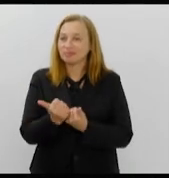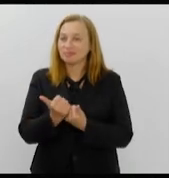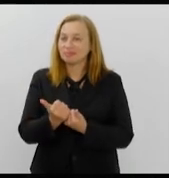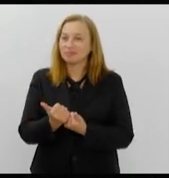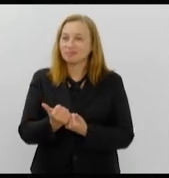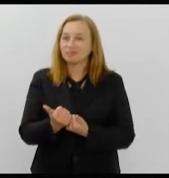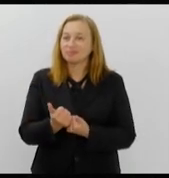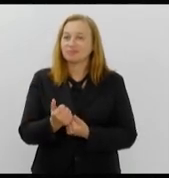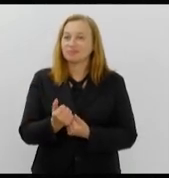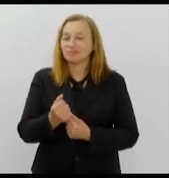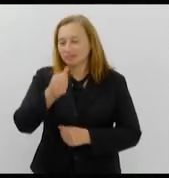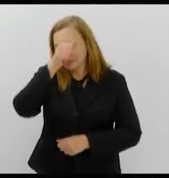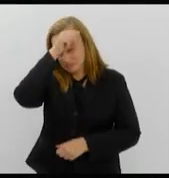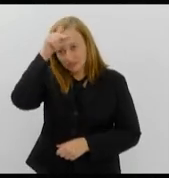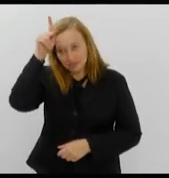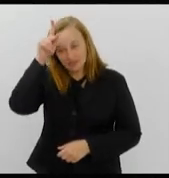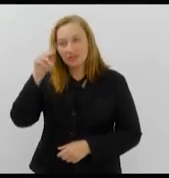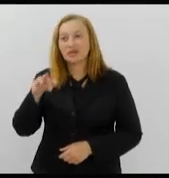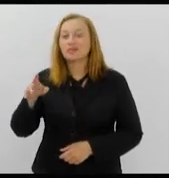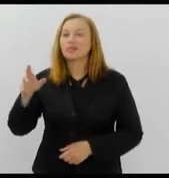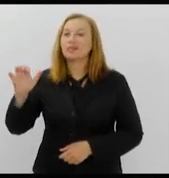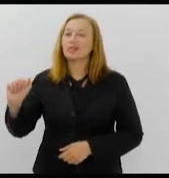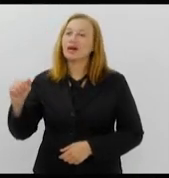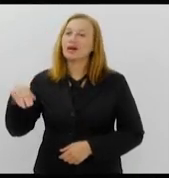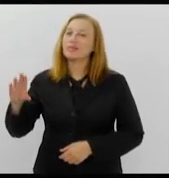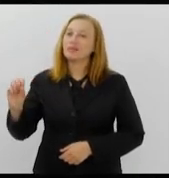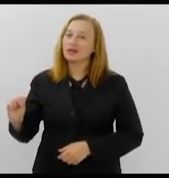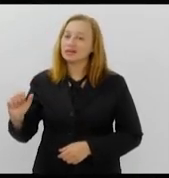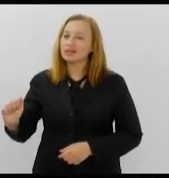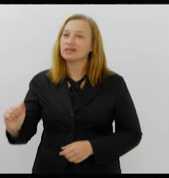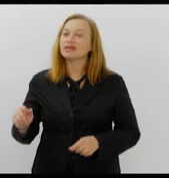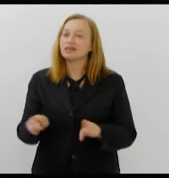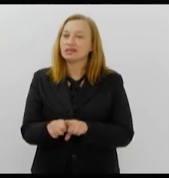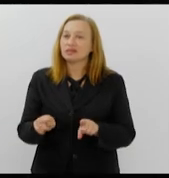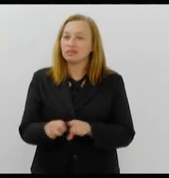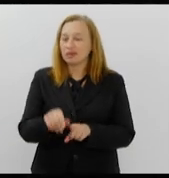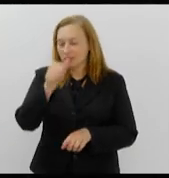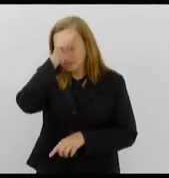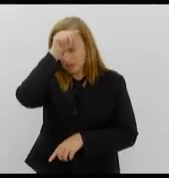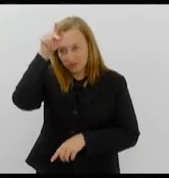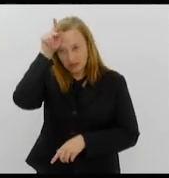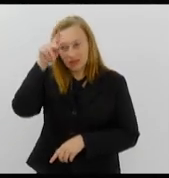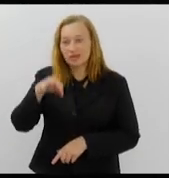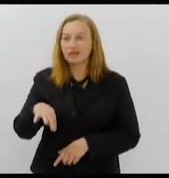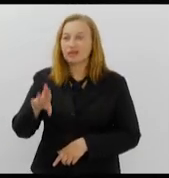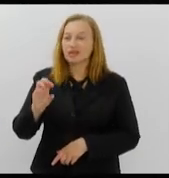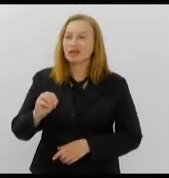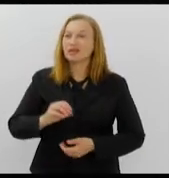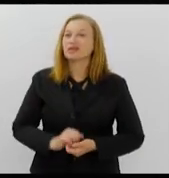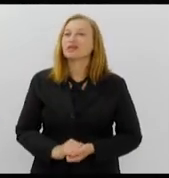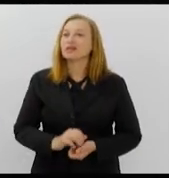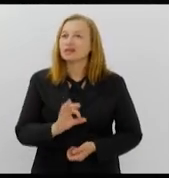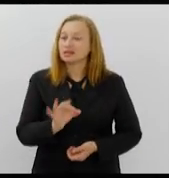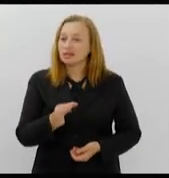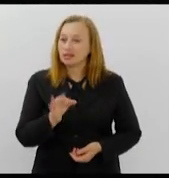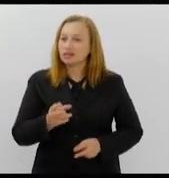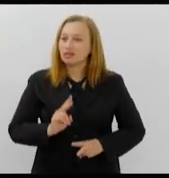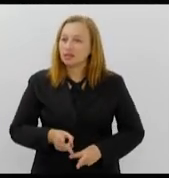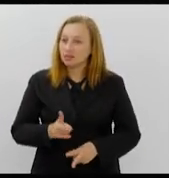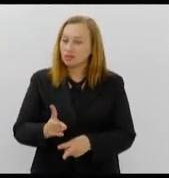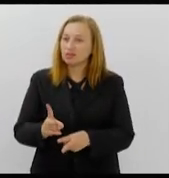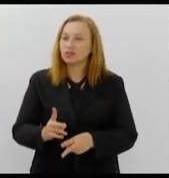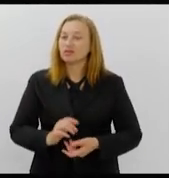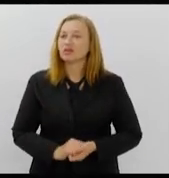nosso prefeito de Barra Mansa, Rodrigo Dabre, e também do apoio do prefeito Neto. Furlane, com certeza, vai dar